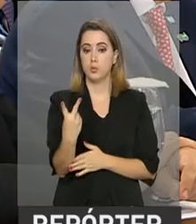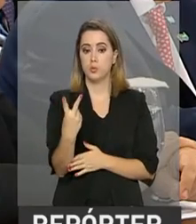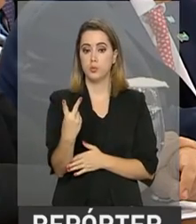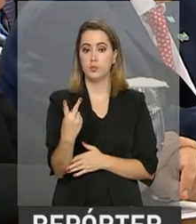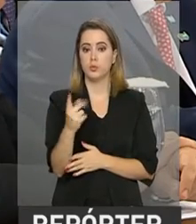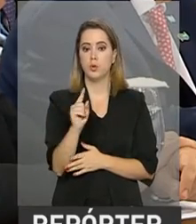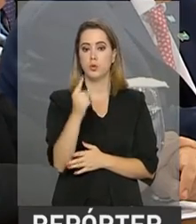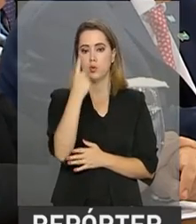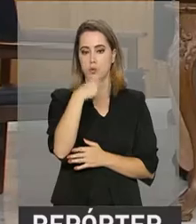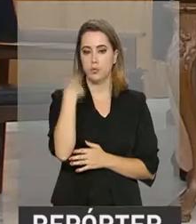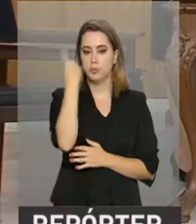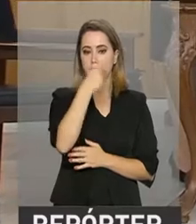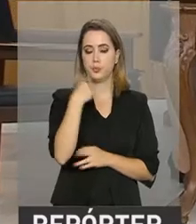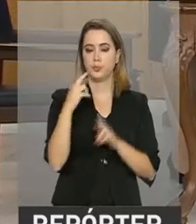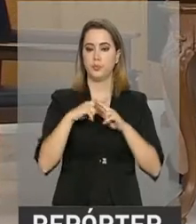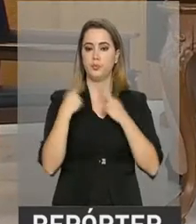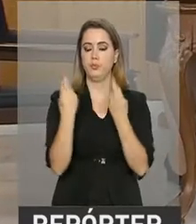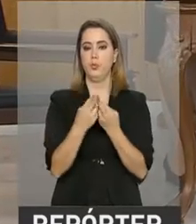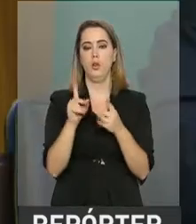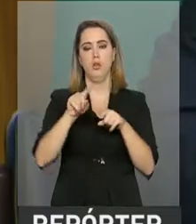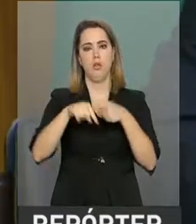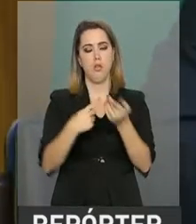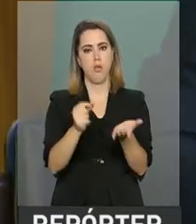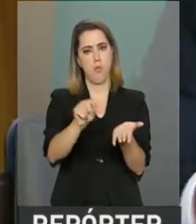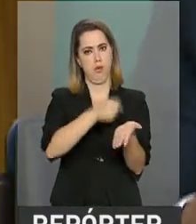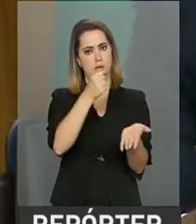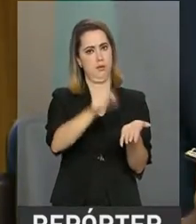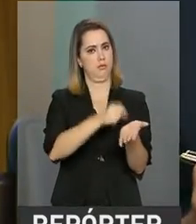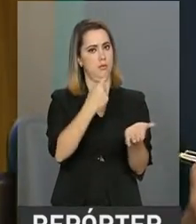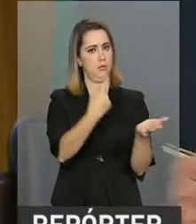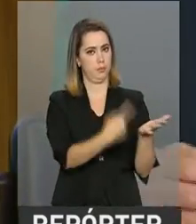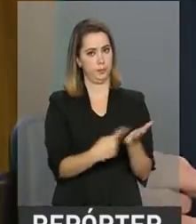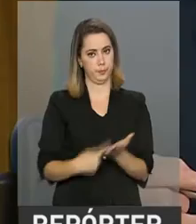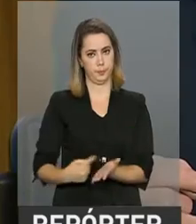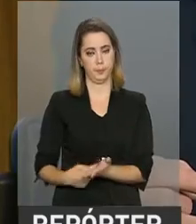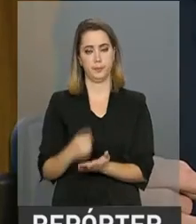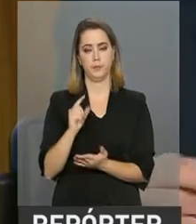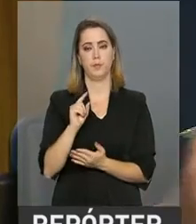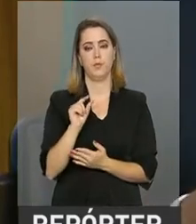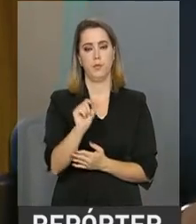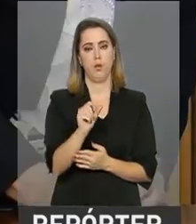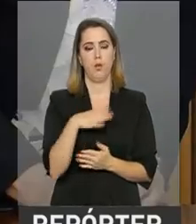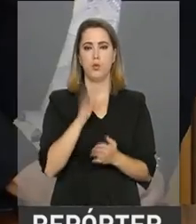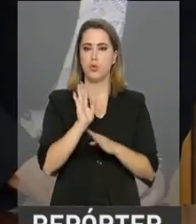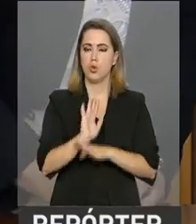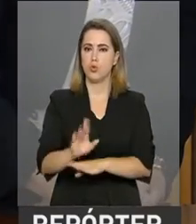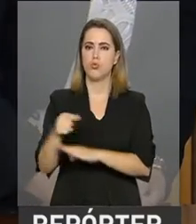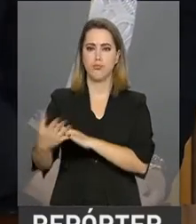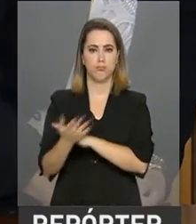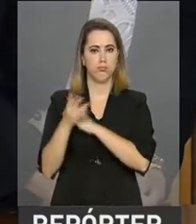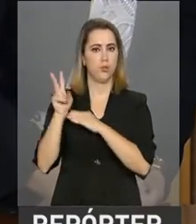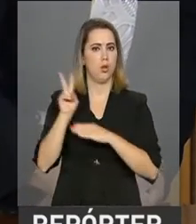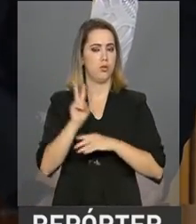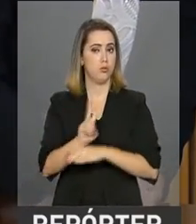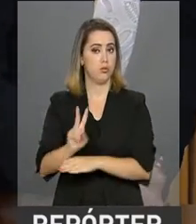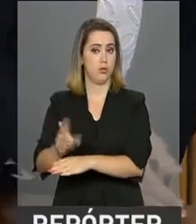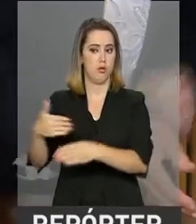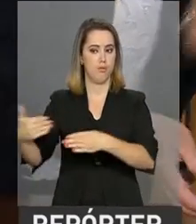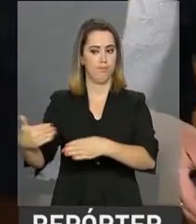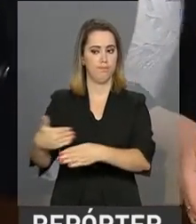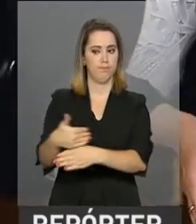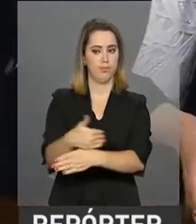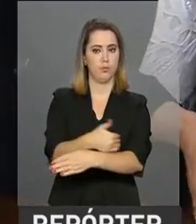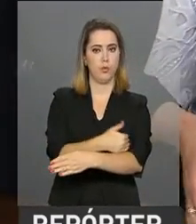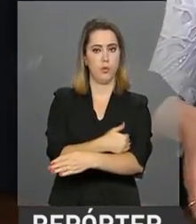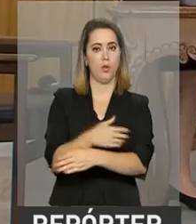de uma hora depois foram assinados acordos entre eles o de cooperação em defesa civil nas fronteiras